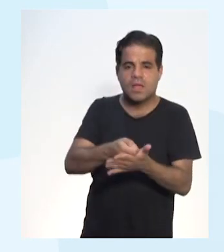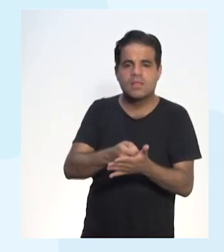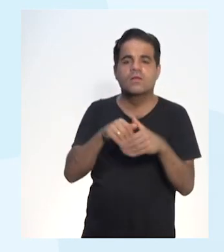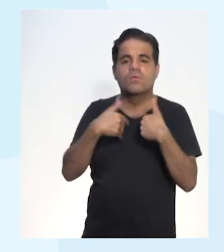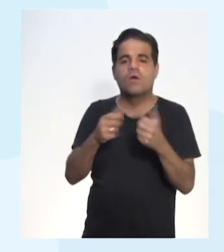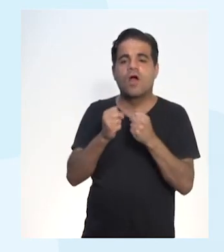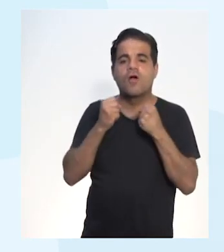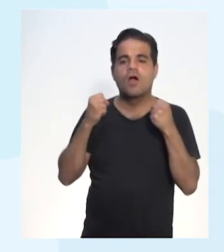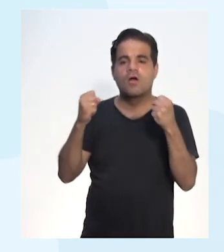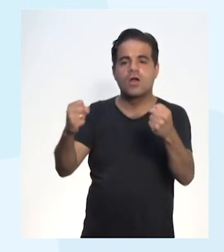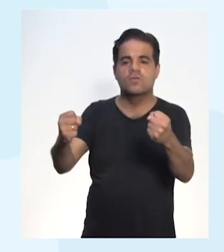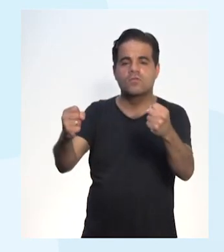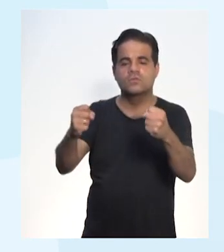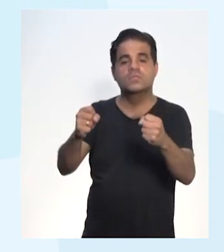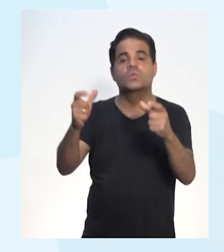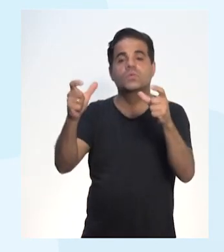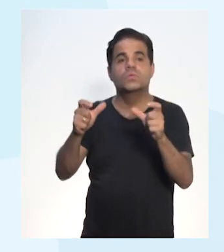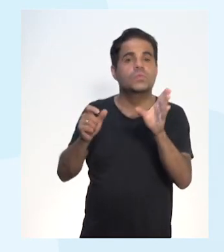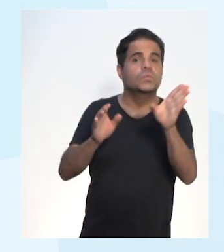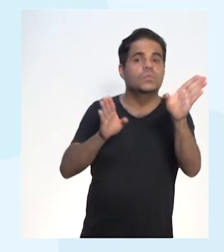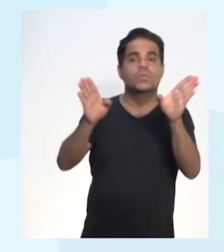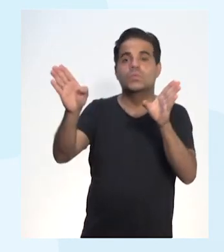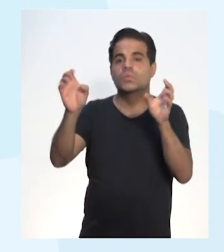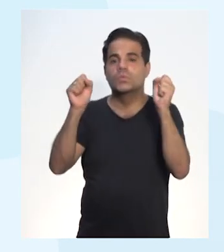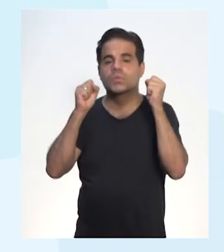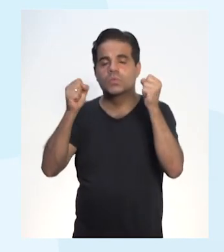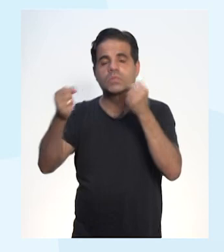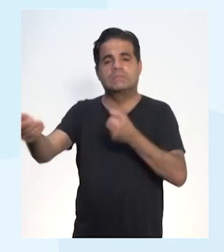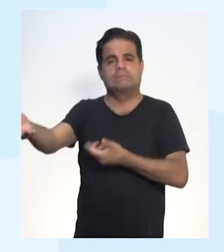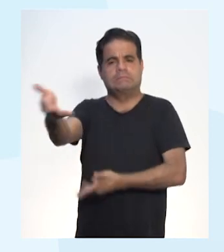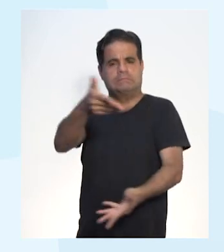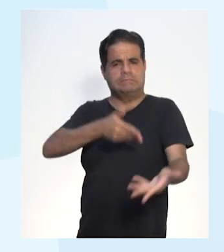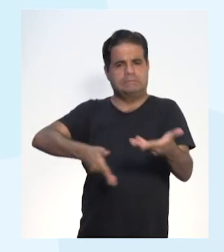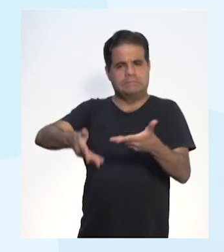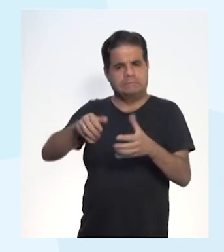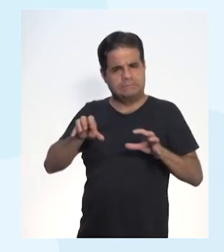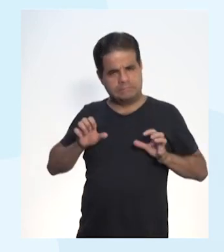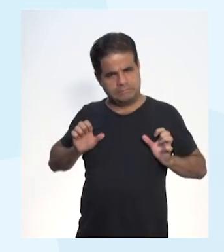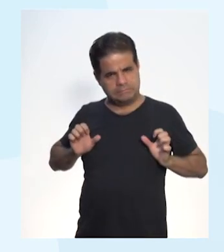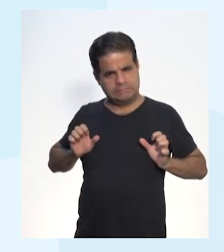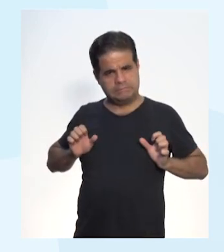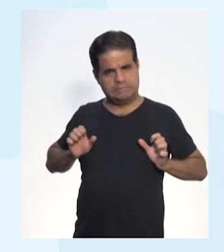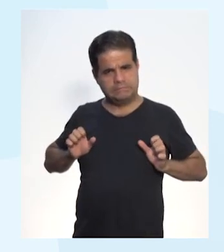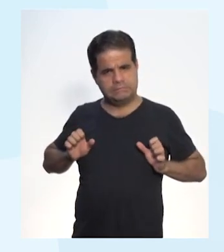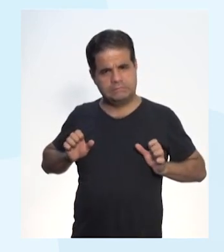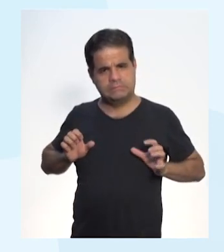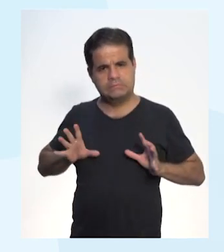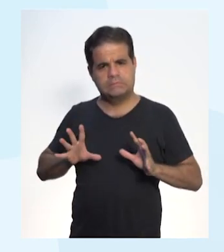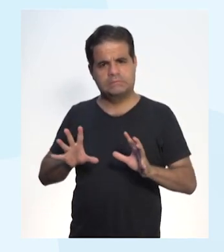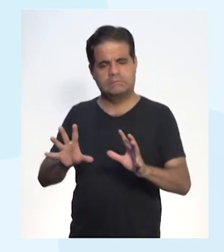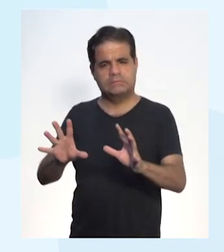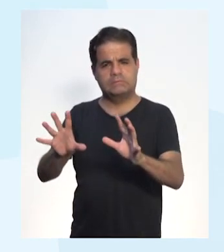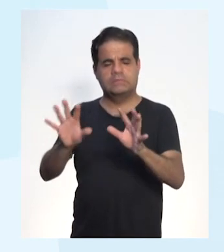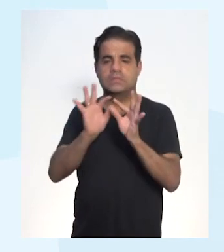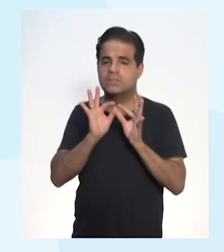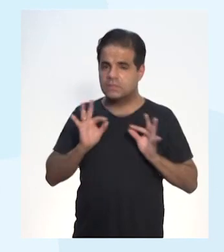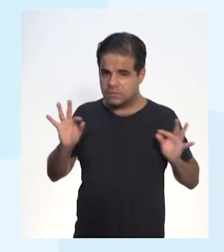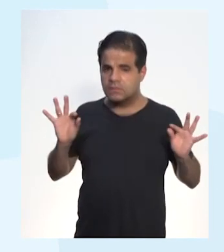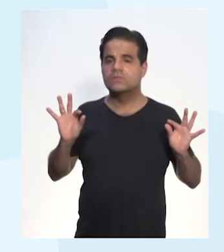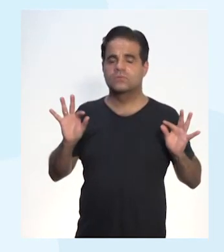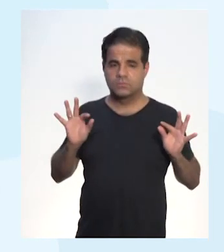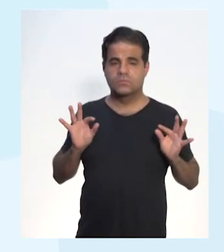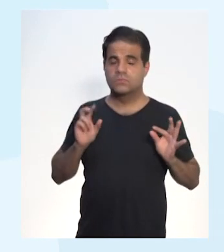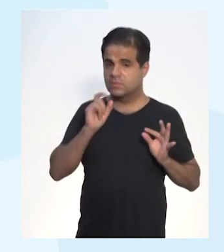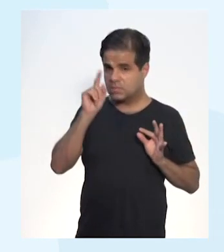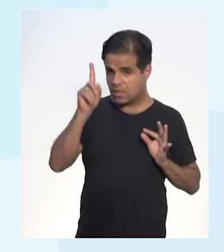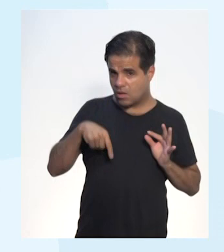da força para onde a força estaria interagindo aí, né? Estaria empurrando aí esse fio, né? Bom, se